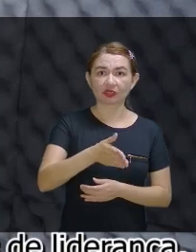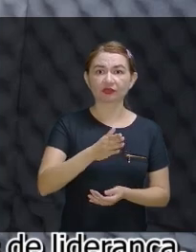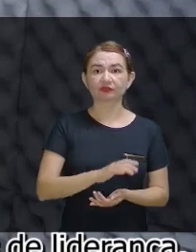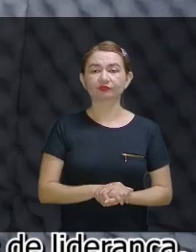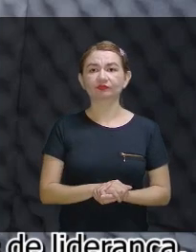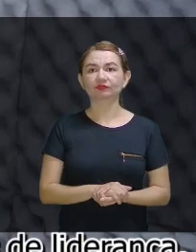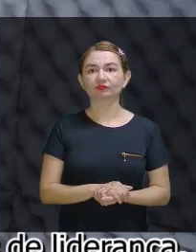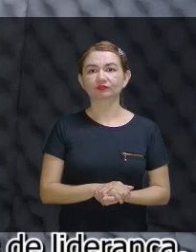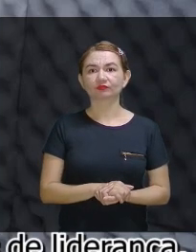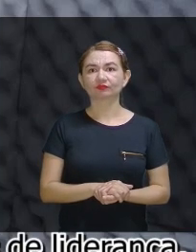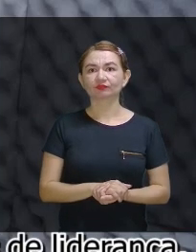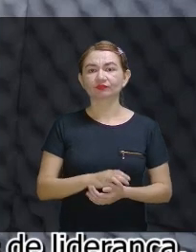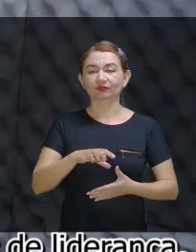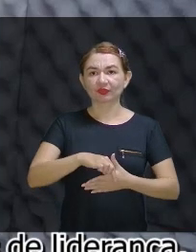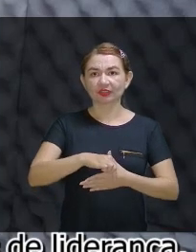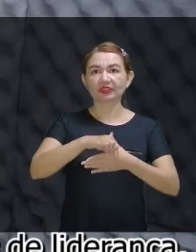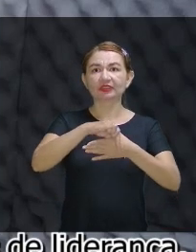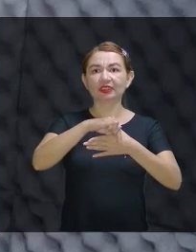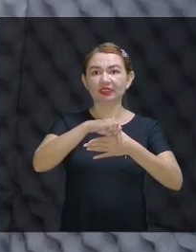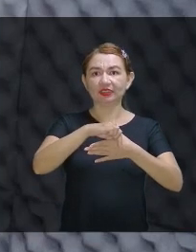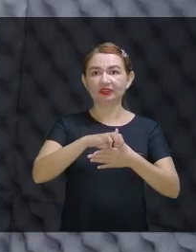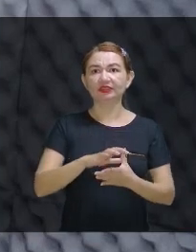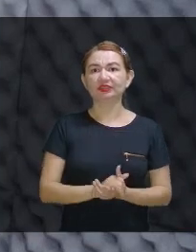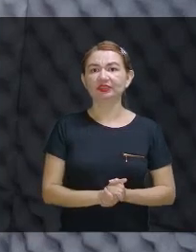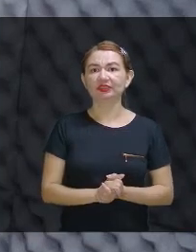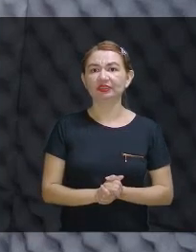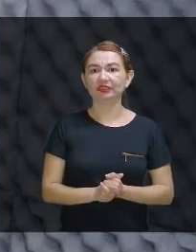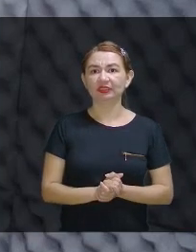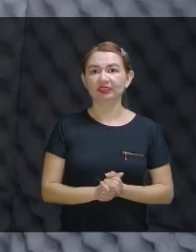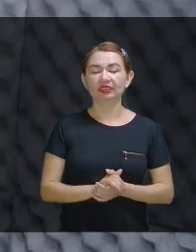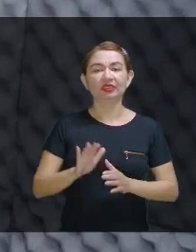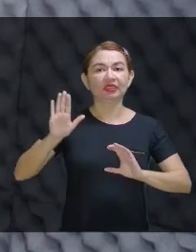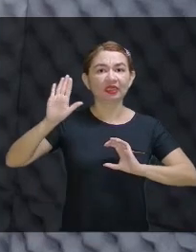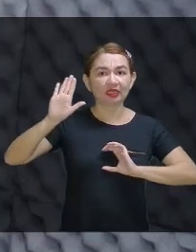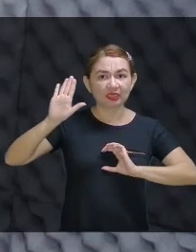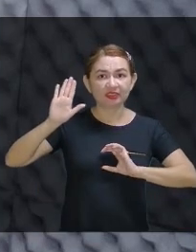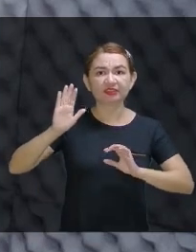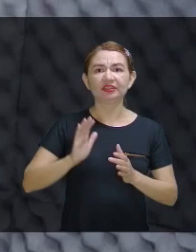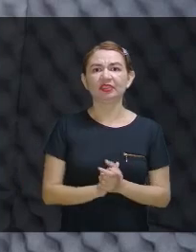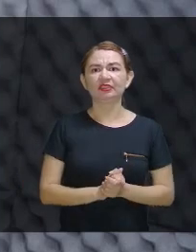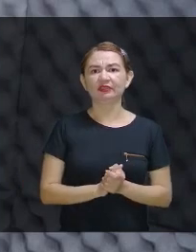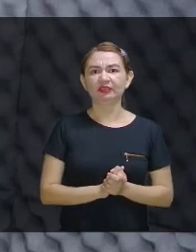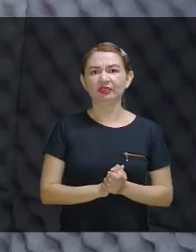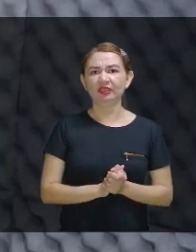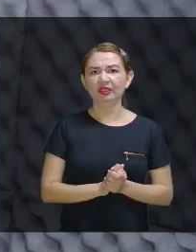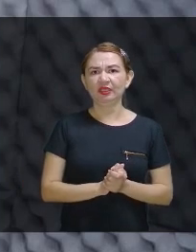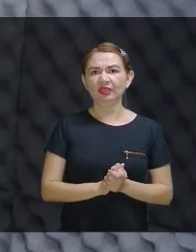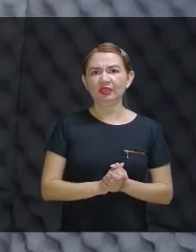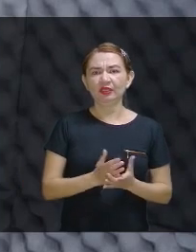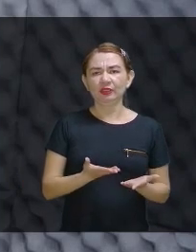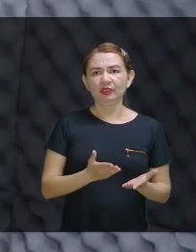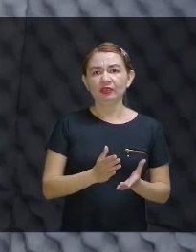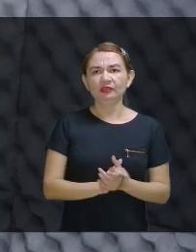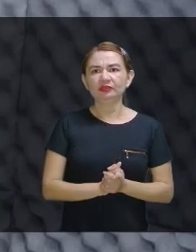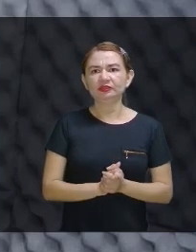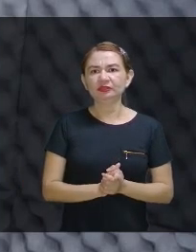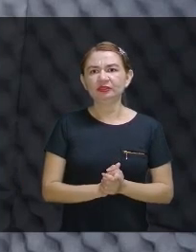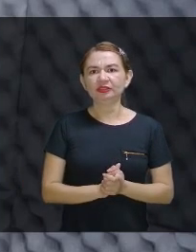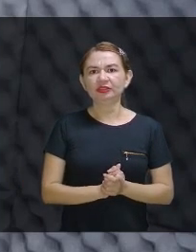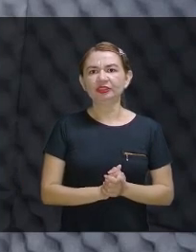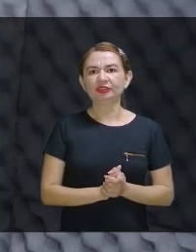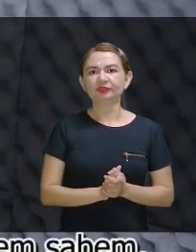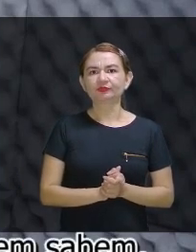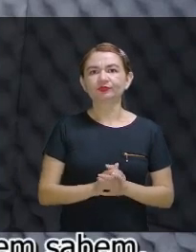colocar em cargos de liderança, né? Lançar suas candidaturas, como foi trazido aqui, a questão das